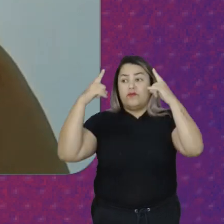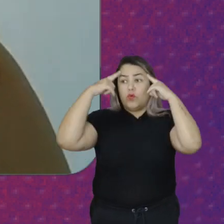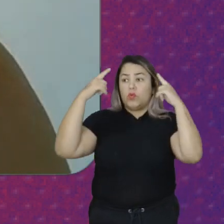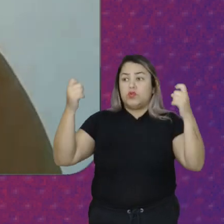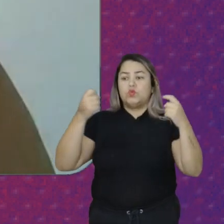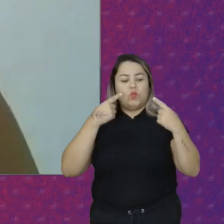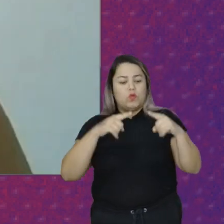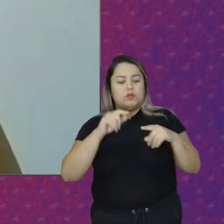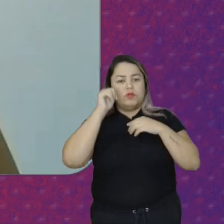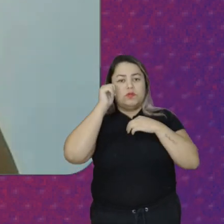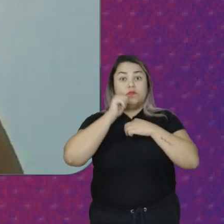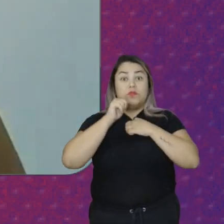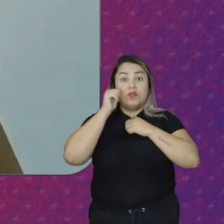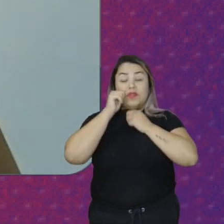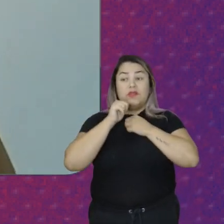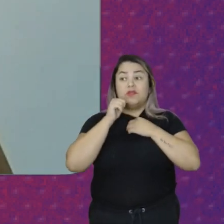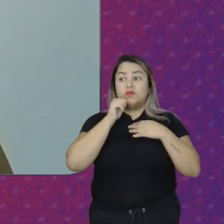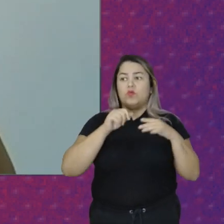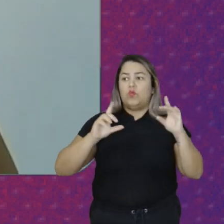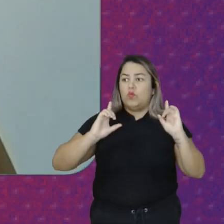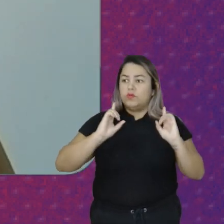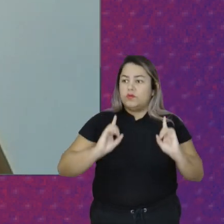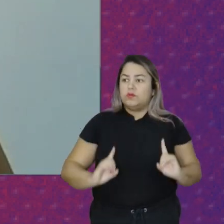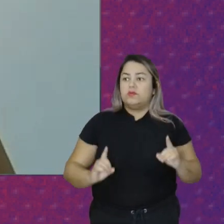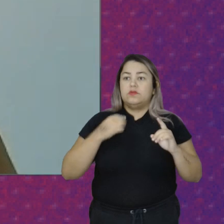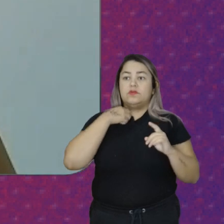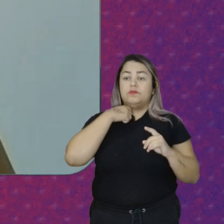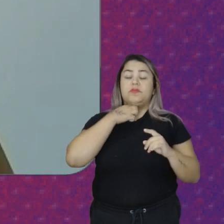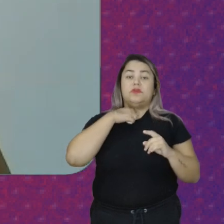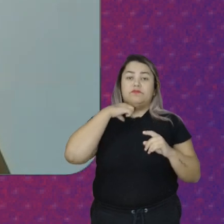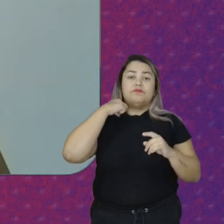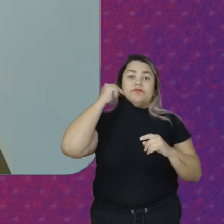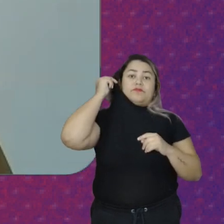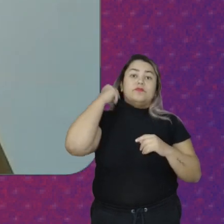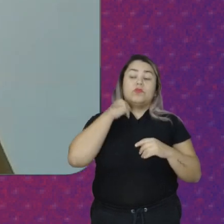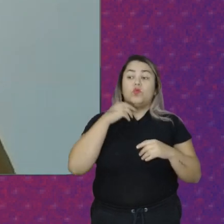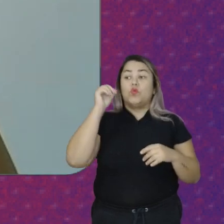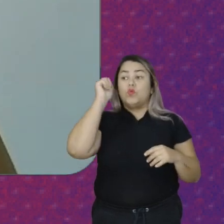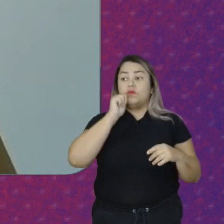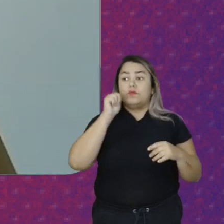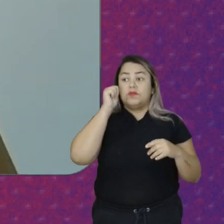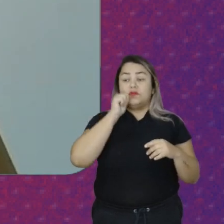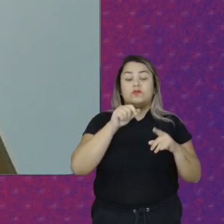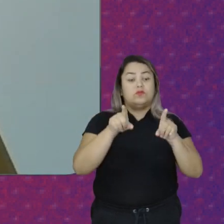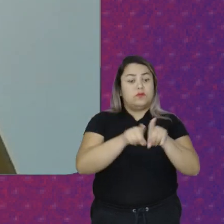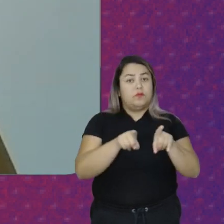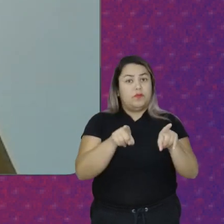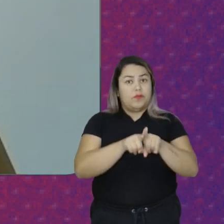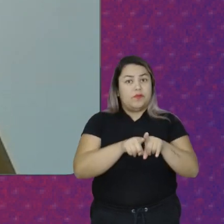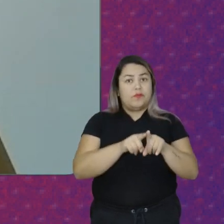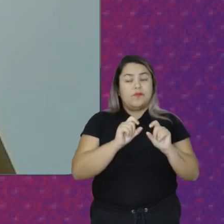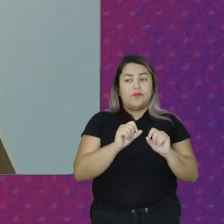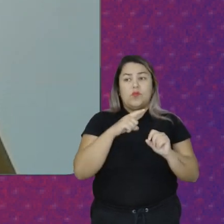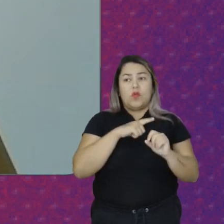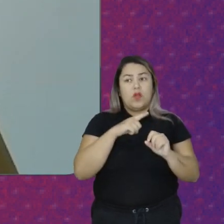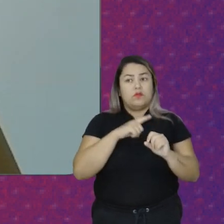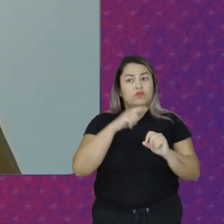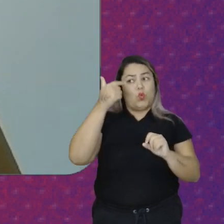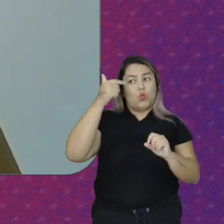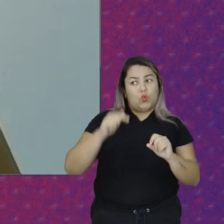contra mulheres e meninas com deficiência, inclusive feminicídios, também teve esse aumento, mas nós temos uma